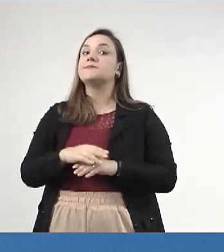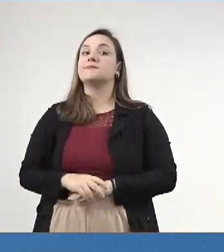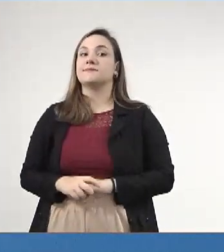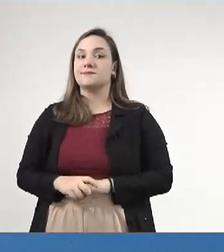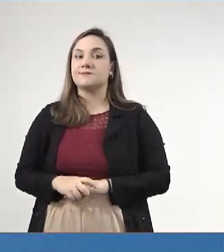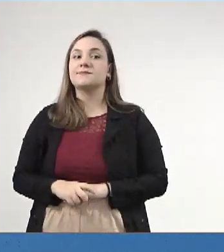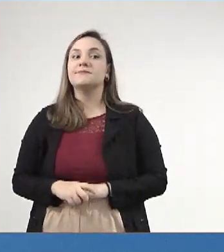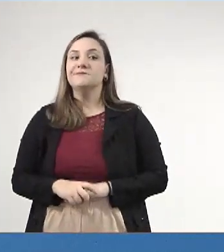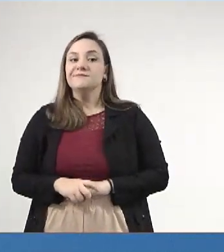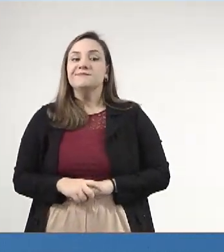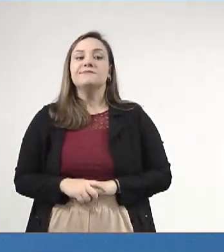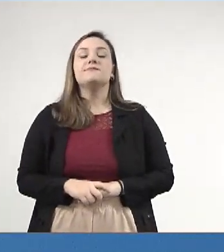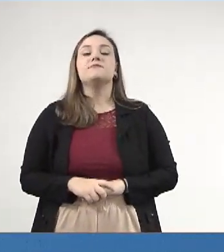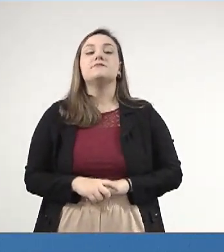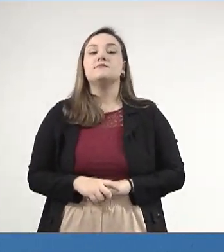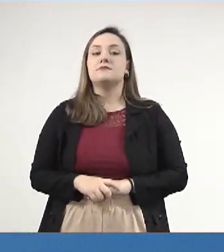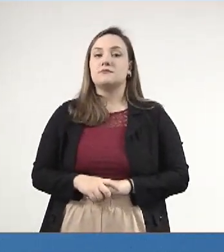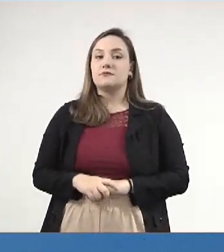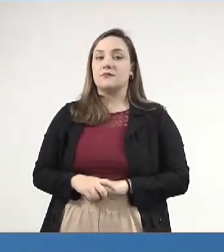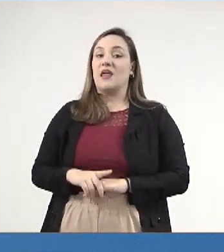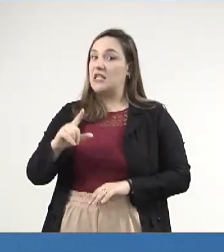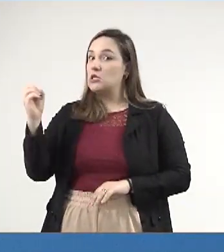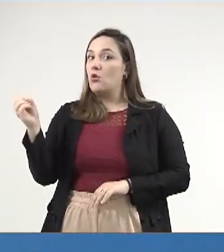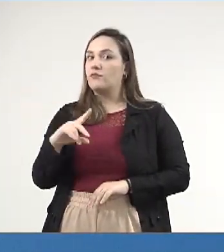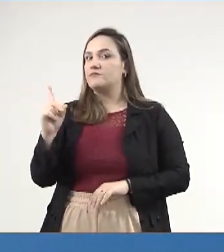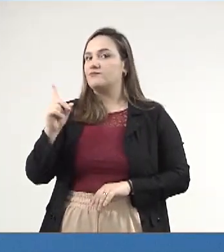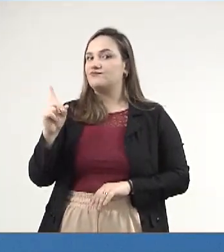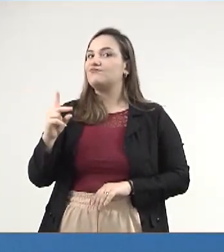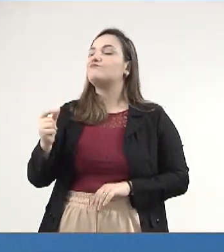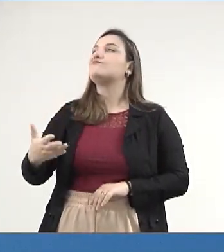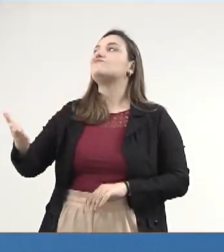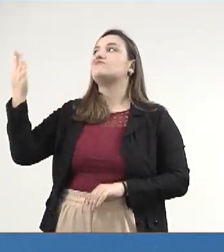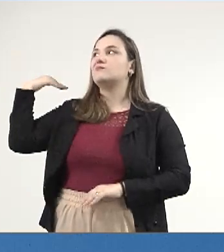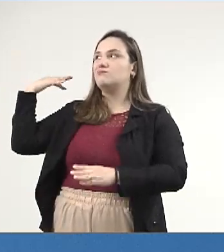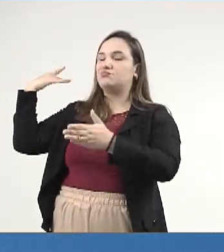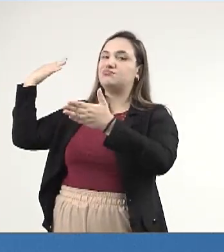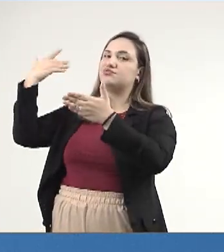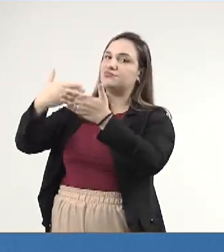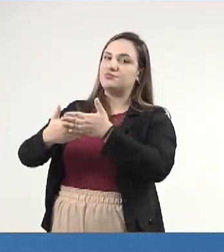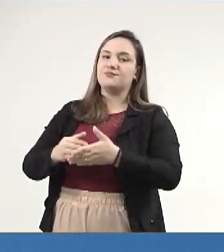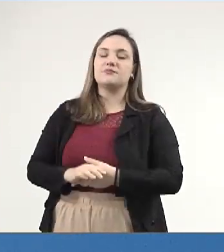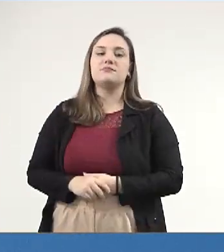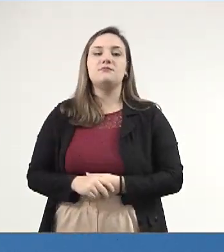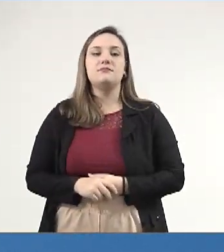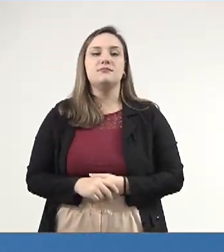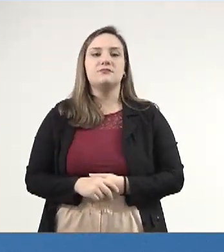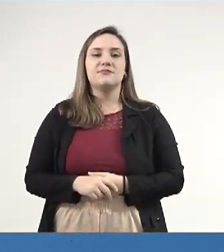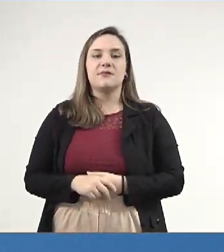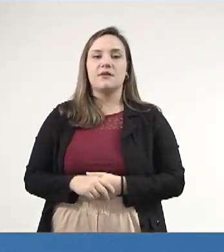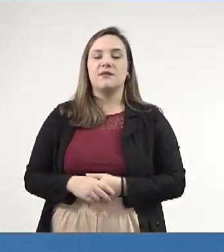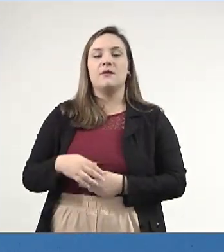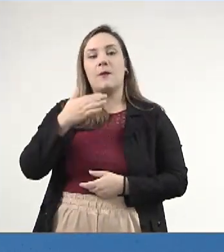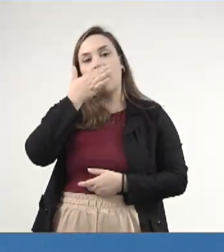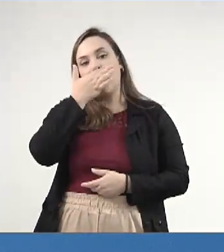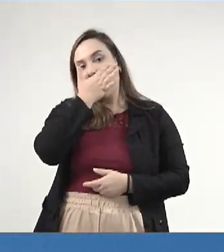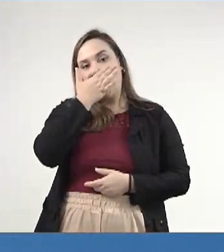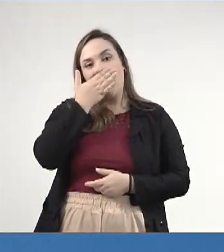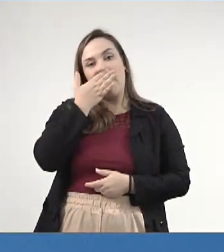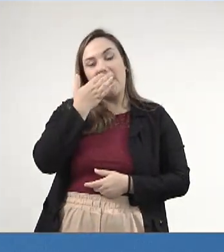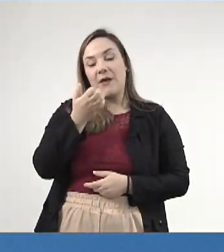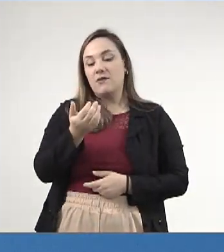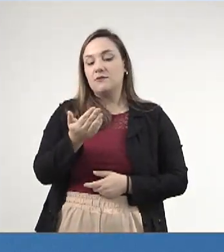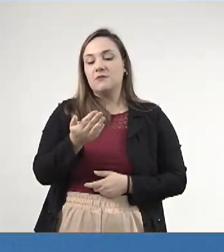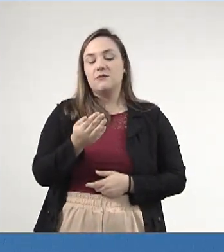é recente, que esse processo não é novo. Acho que é importante considerar que a área foi demarcada